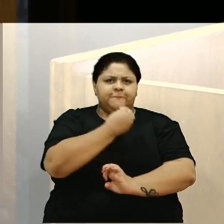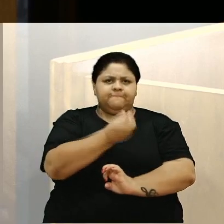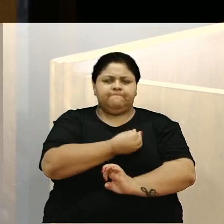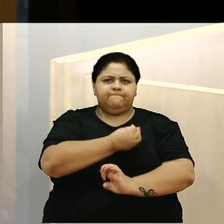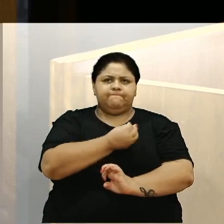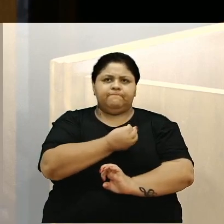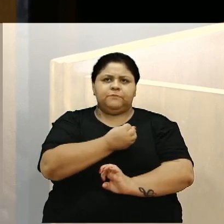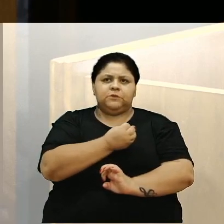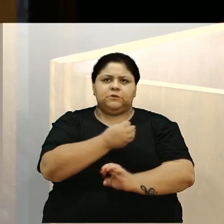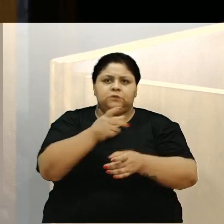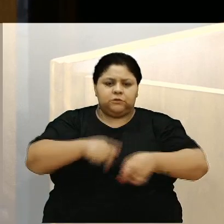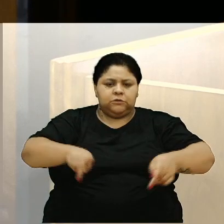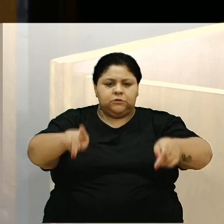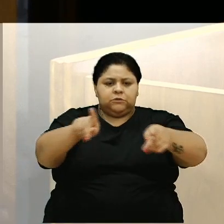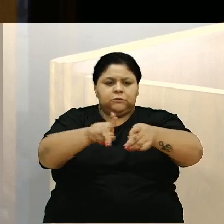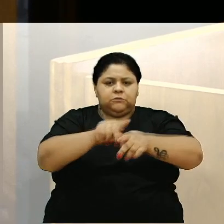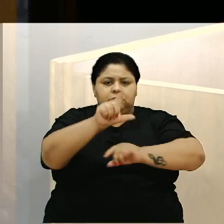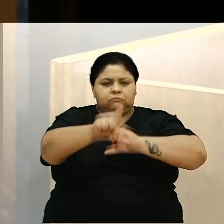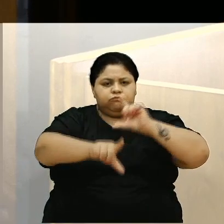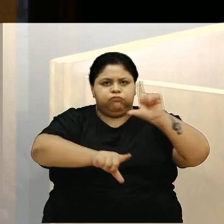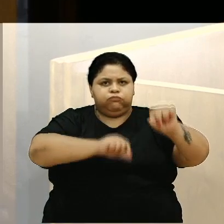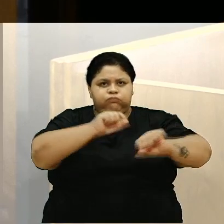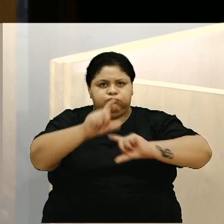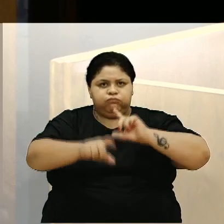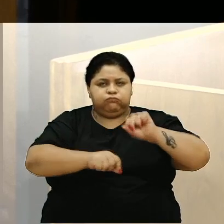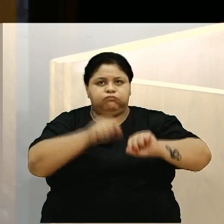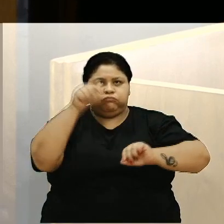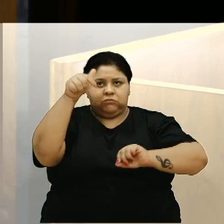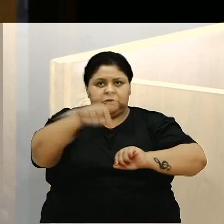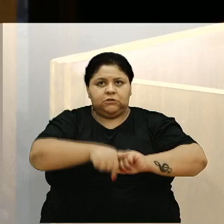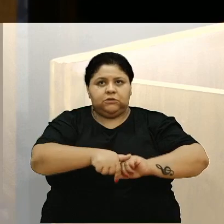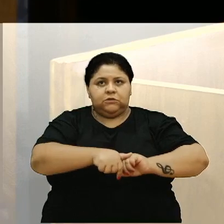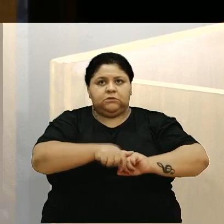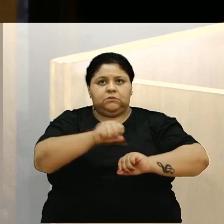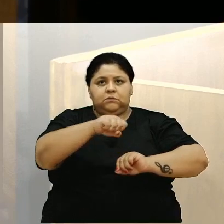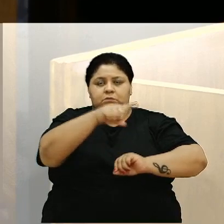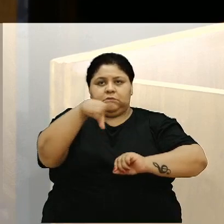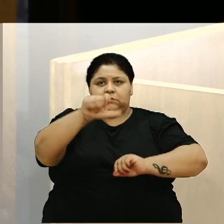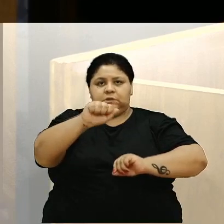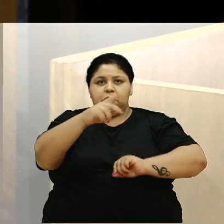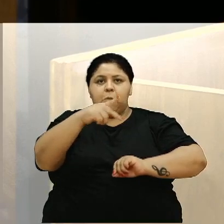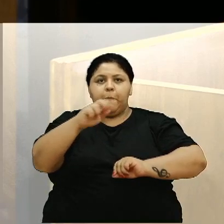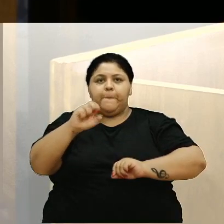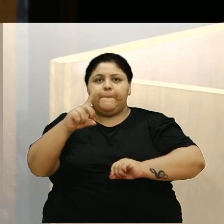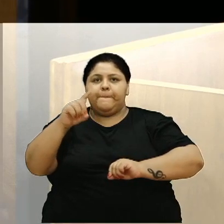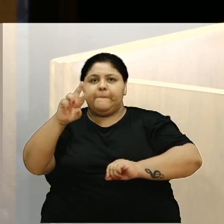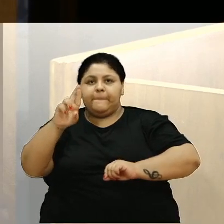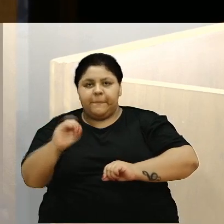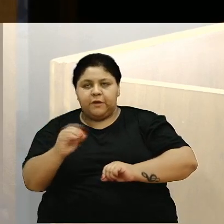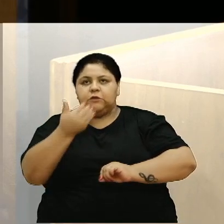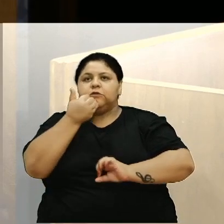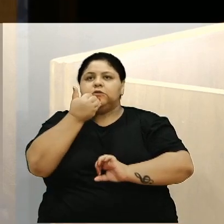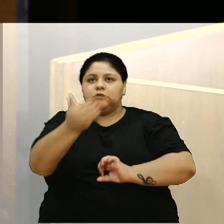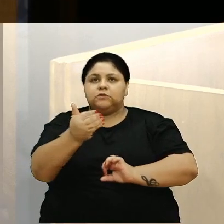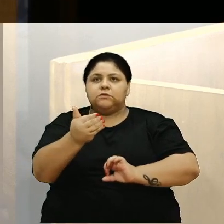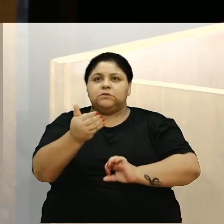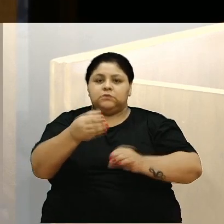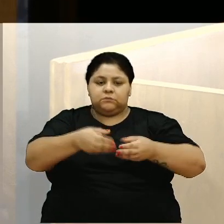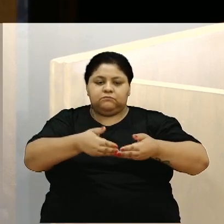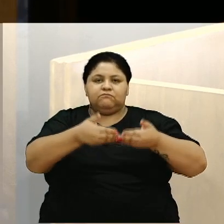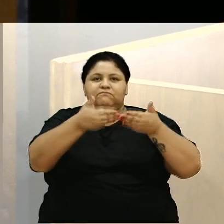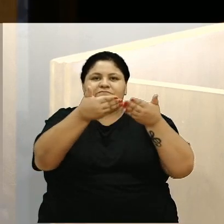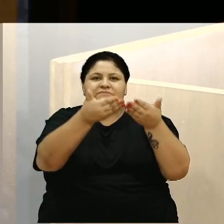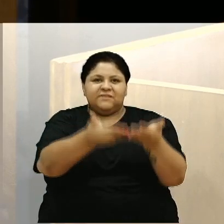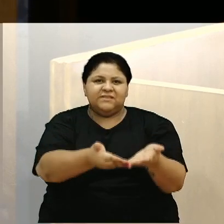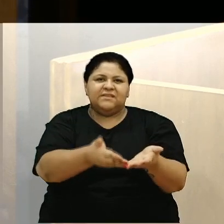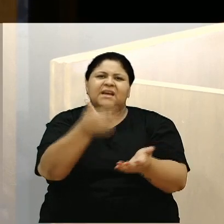gaúcho e aqueles que escolheram esse torrão abençoado por São Pedro para se querenciar, pedir doações é redundante